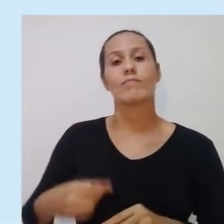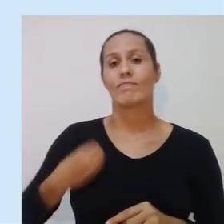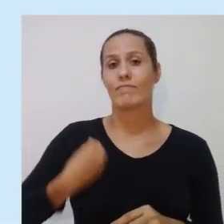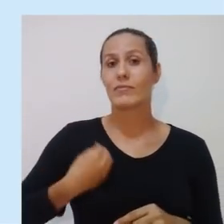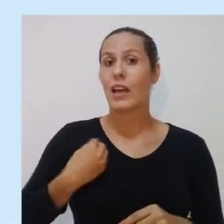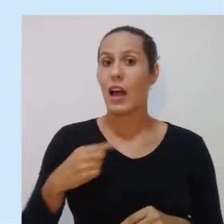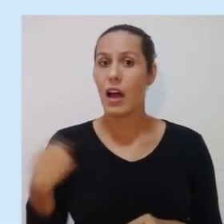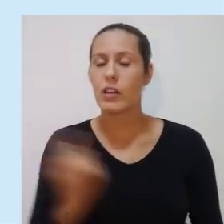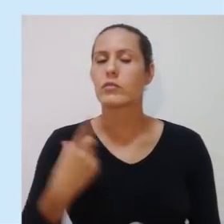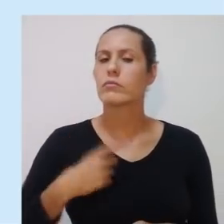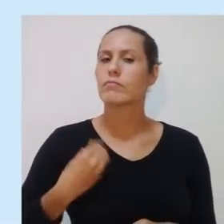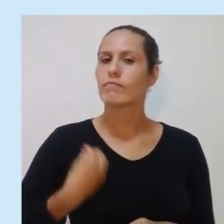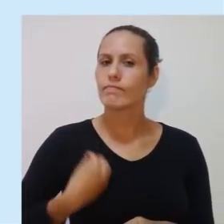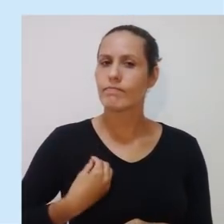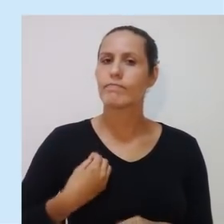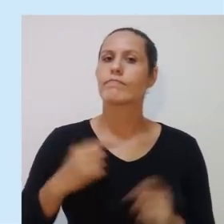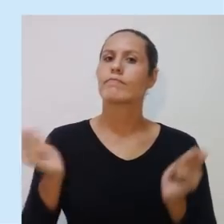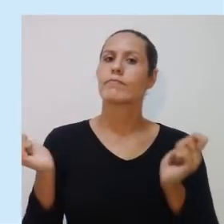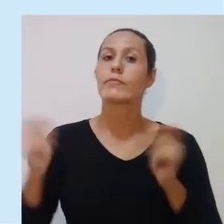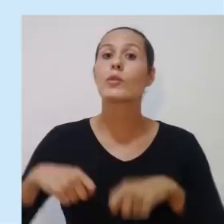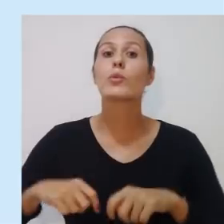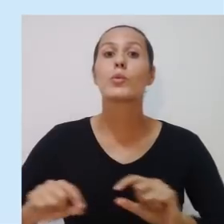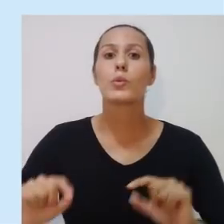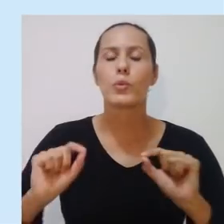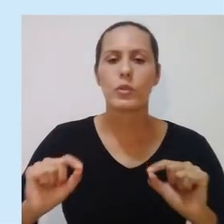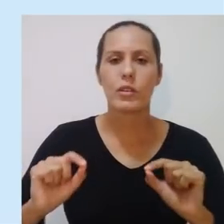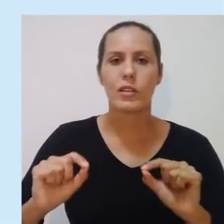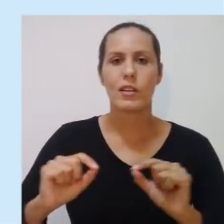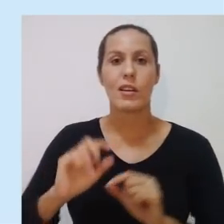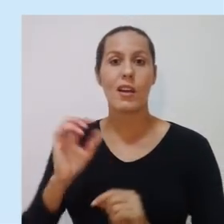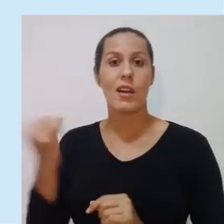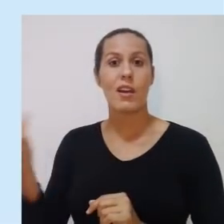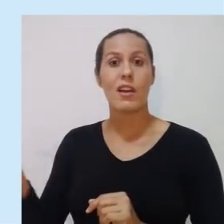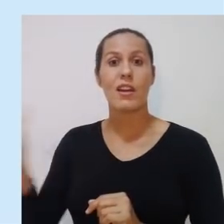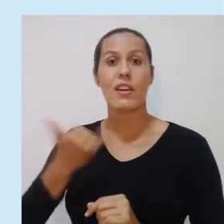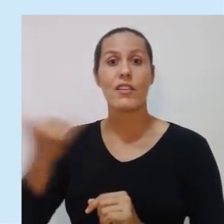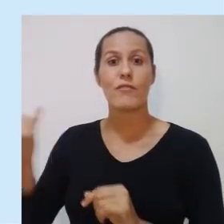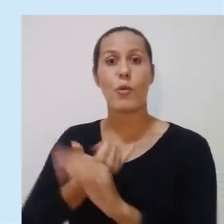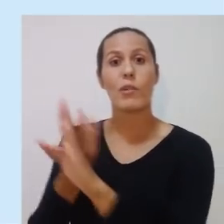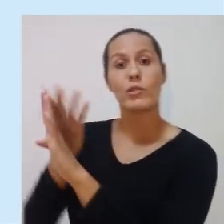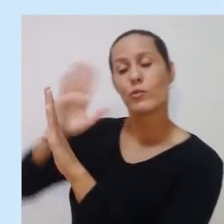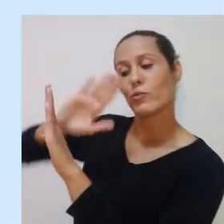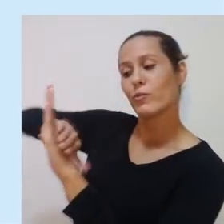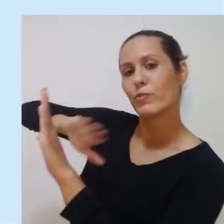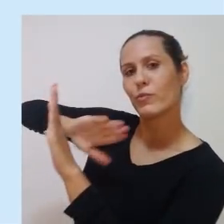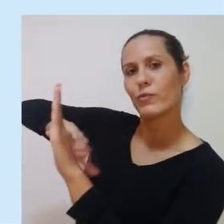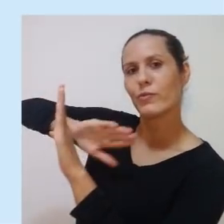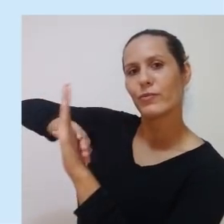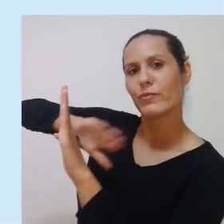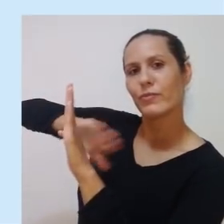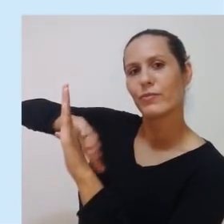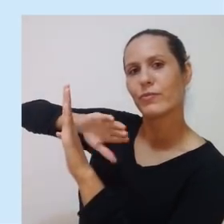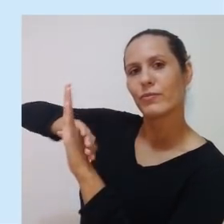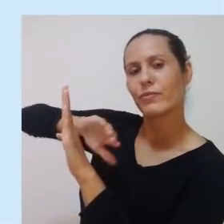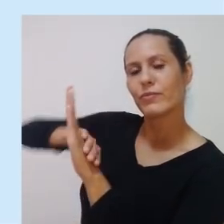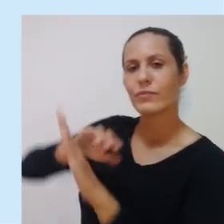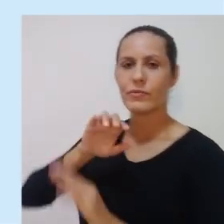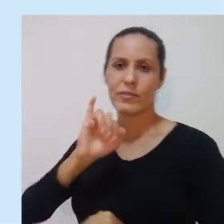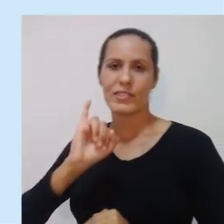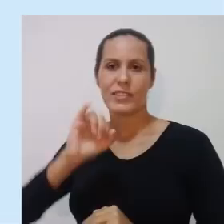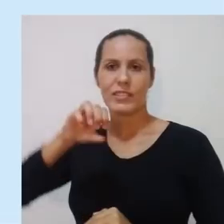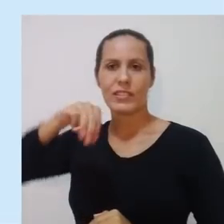nós temos a capacidade de resgatar as informações que estão por trás,